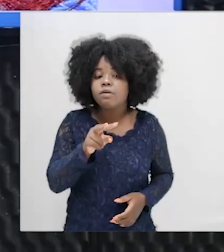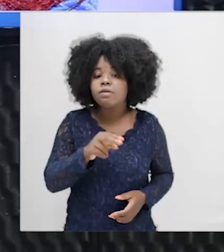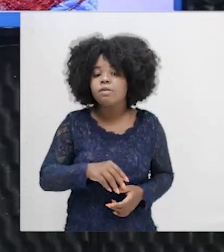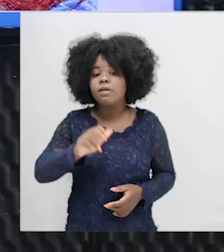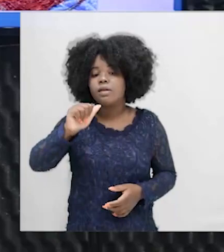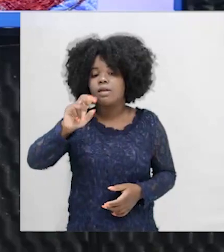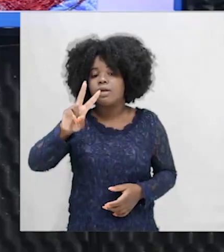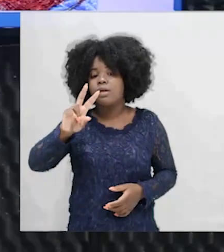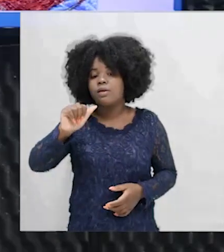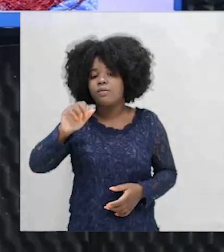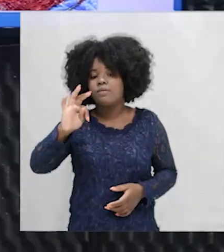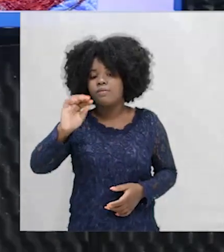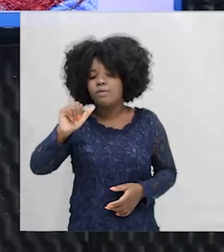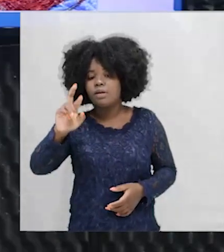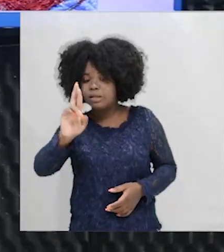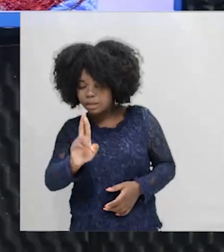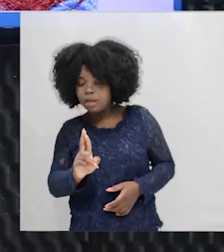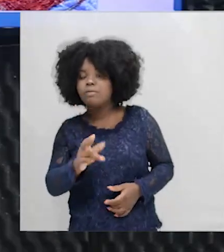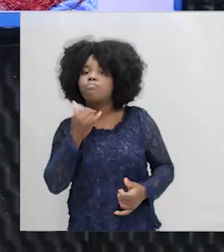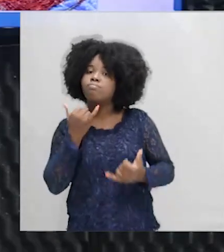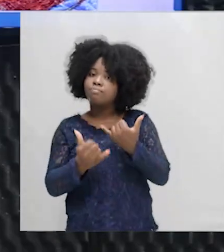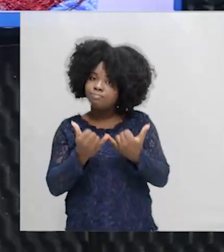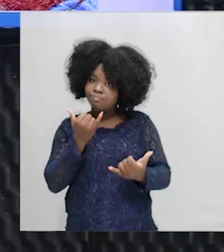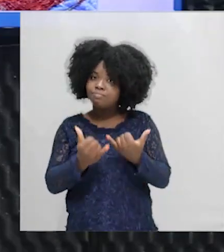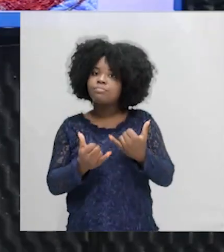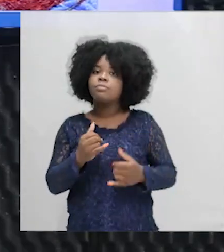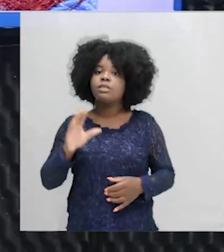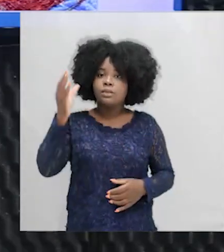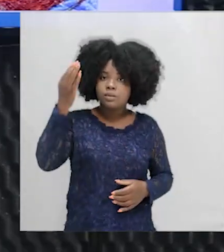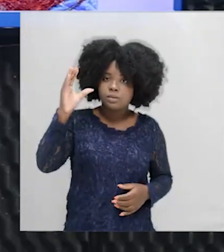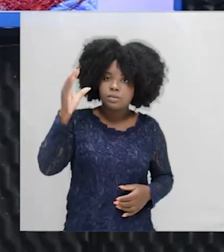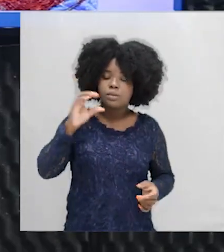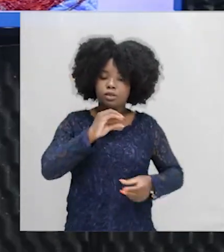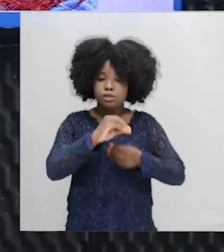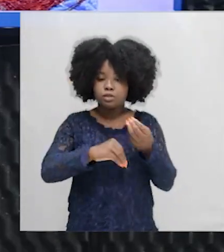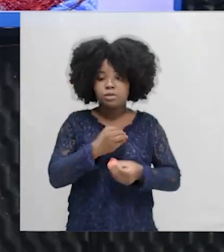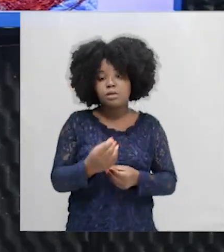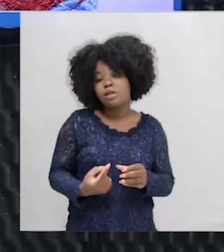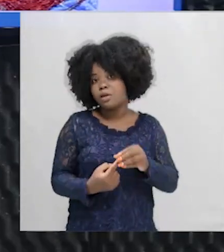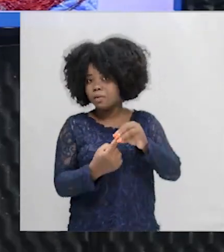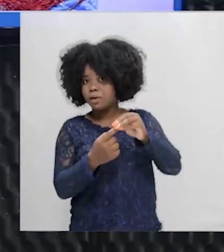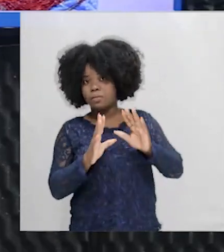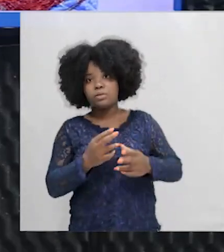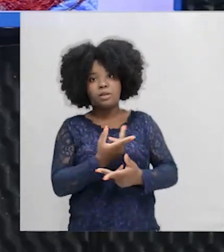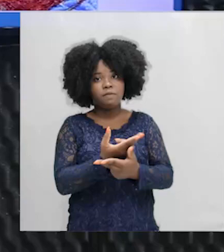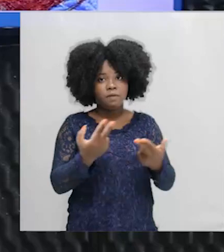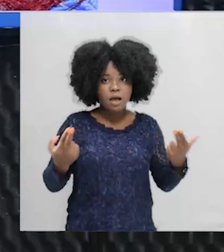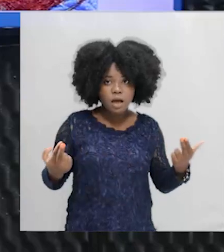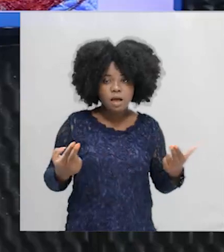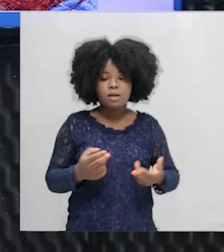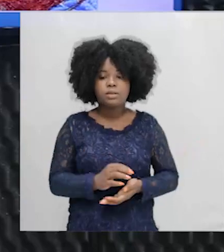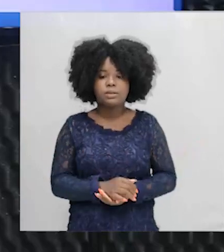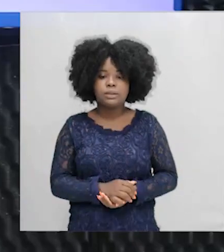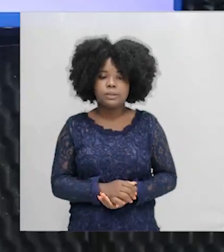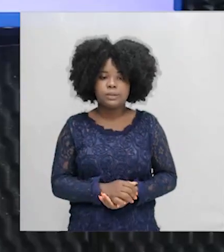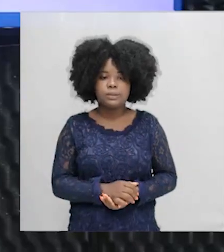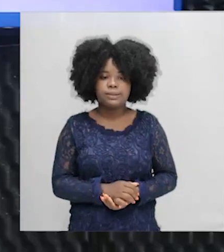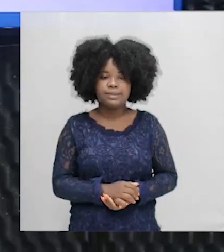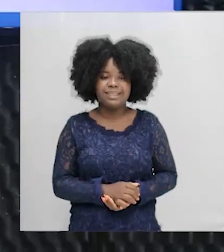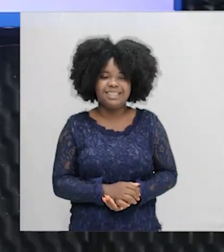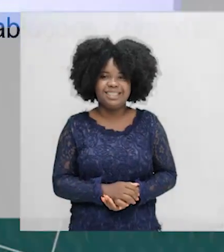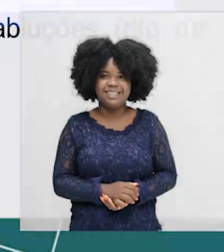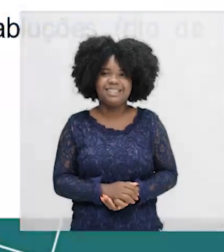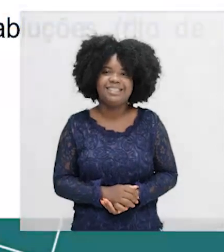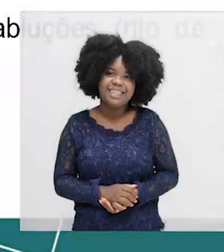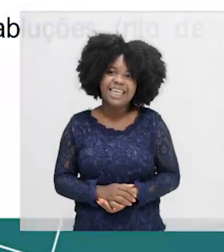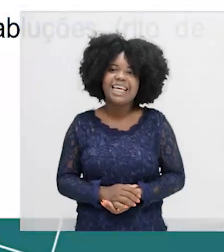coisa similar, onde as culturas vão se misturando e não é um único. Né? Eu estou dando uma referência, mas não tem tanto controle do domínio disso, não.